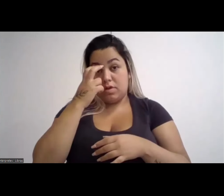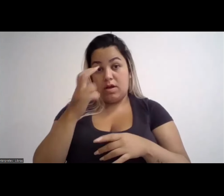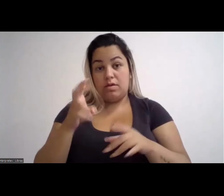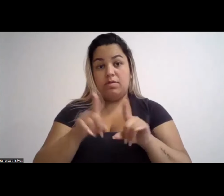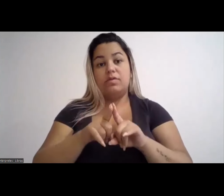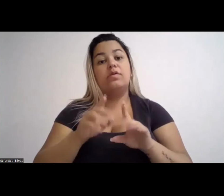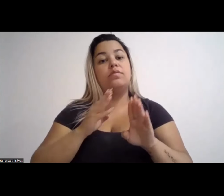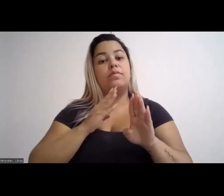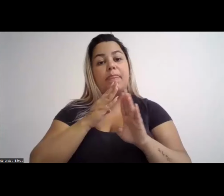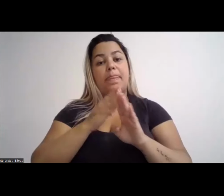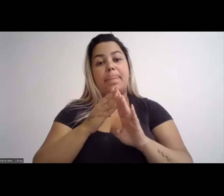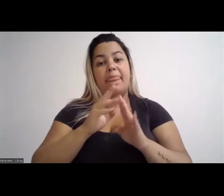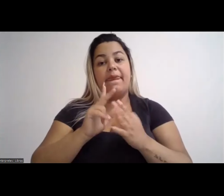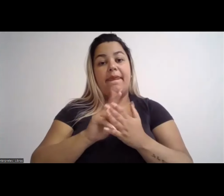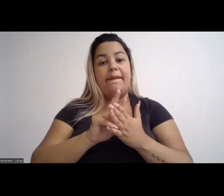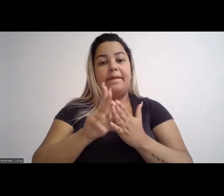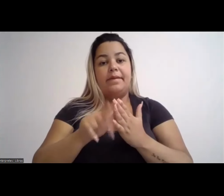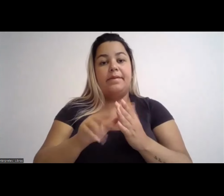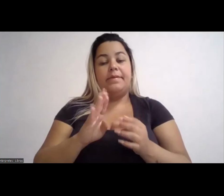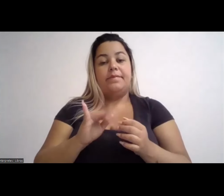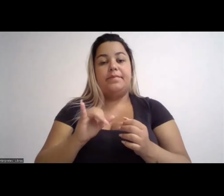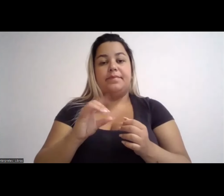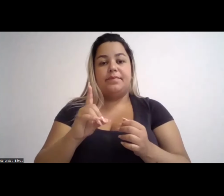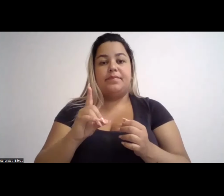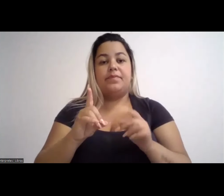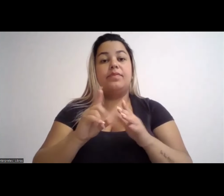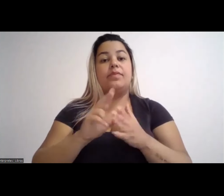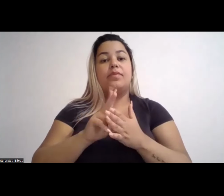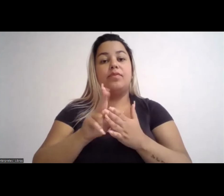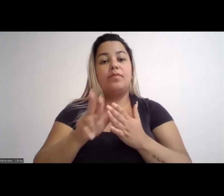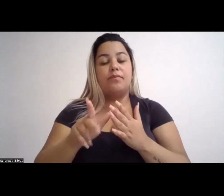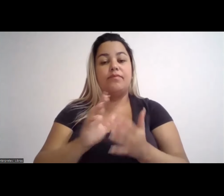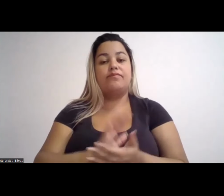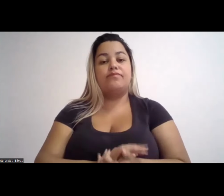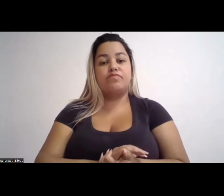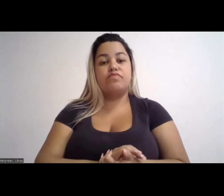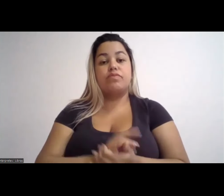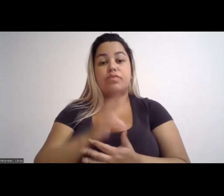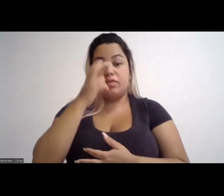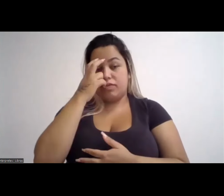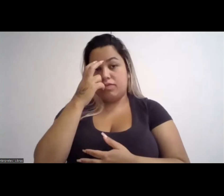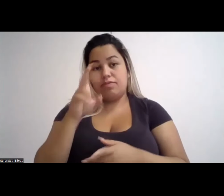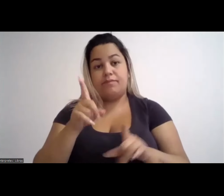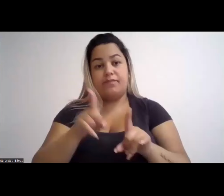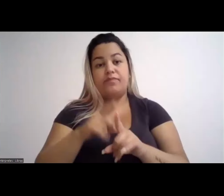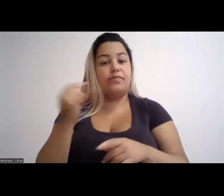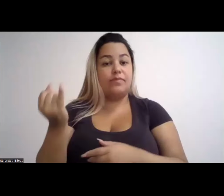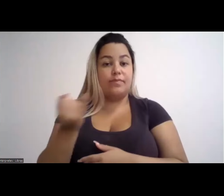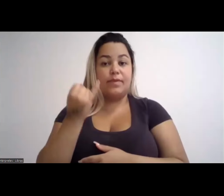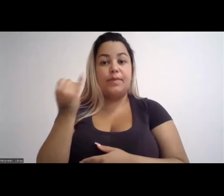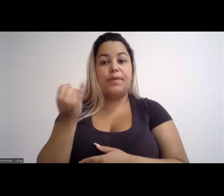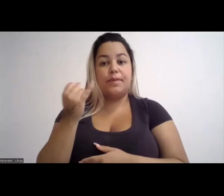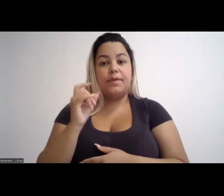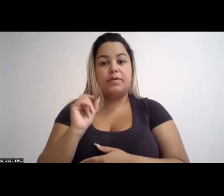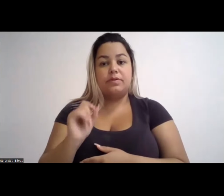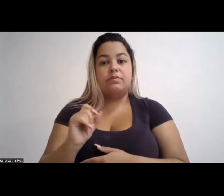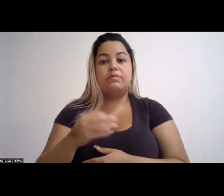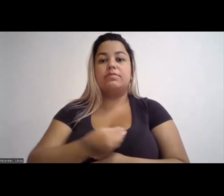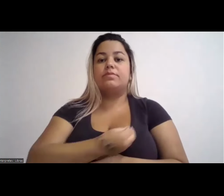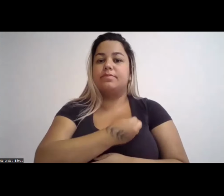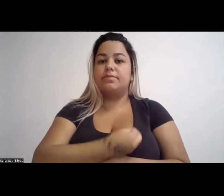princípio da biodiversidade cultural parte da diversidade cultural essencial, não é? À